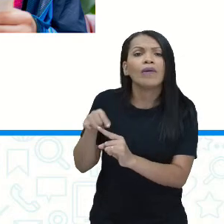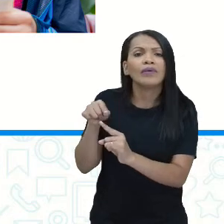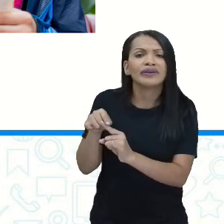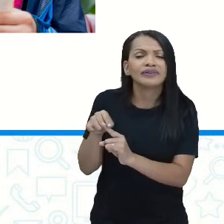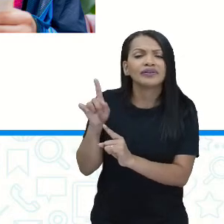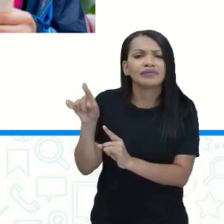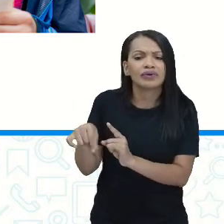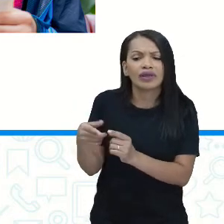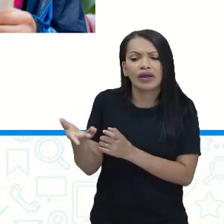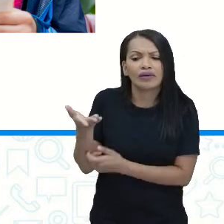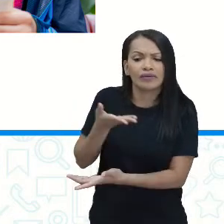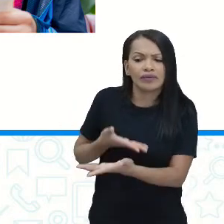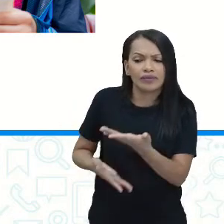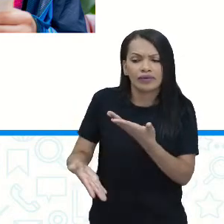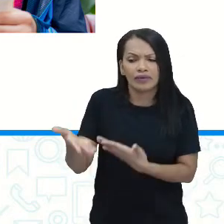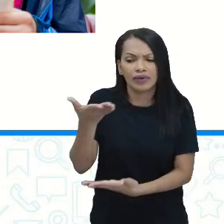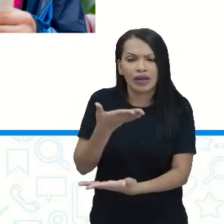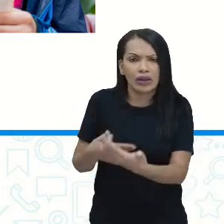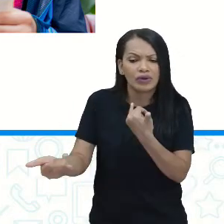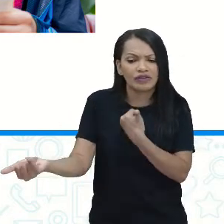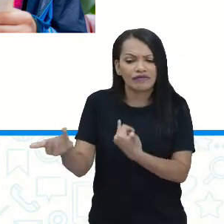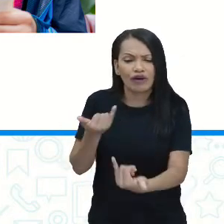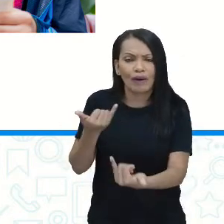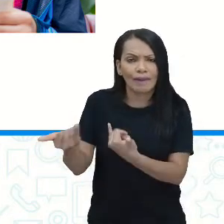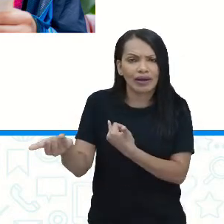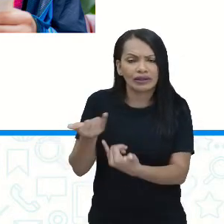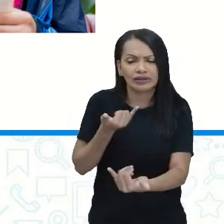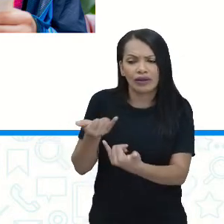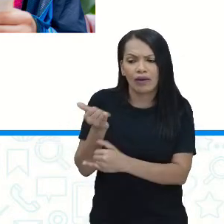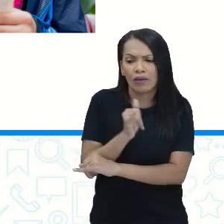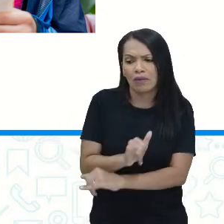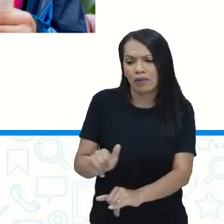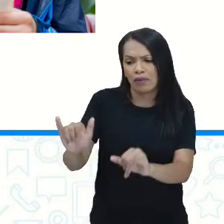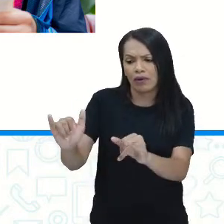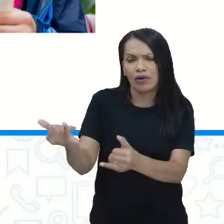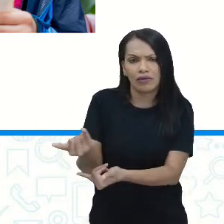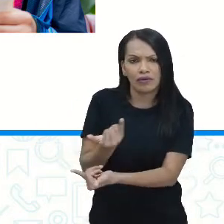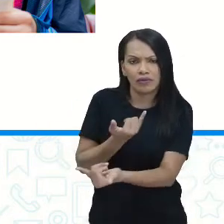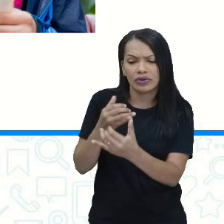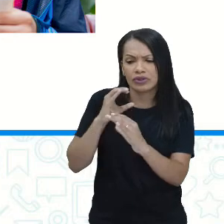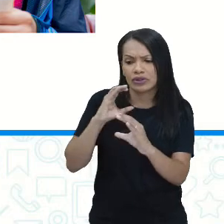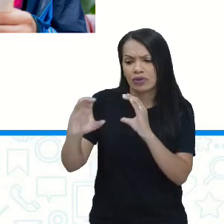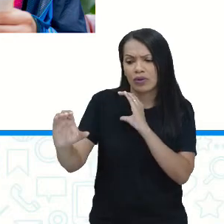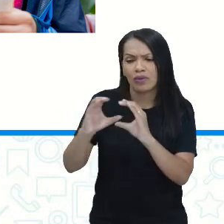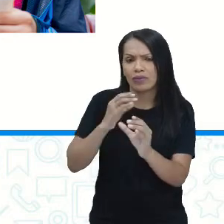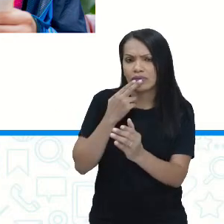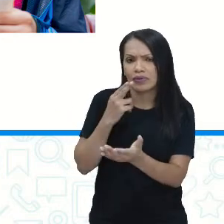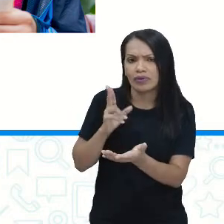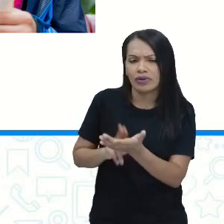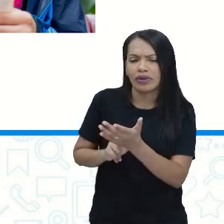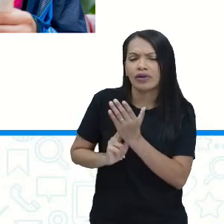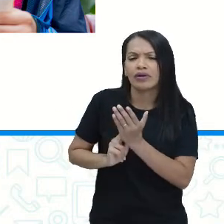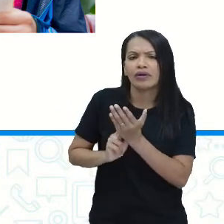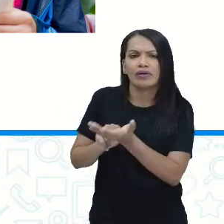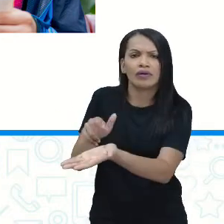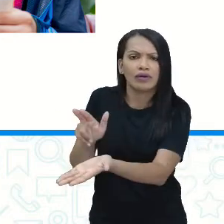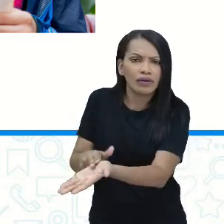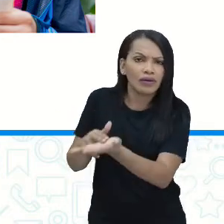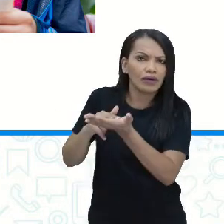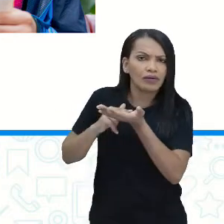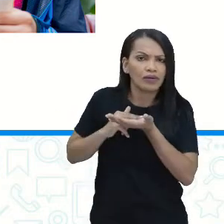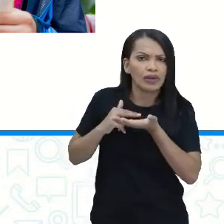se corresponderem entre si, não é? Trocar a mensagem, não é? Ver, não é? Tudo que